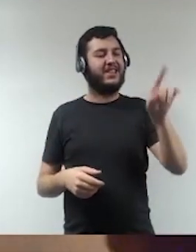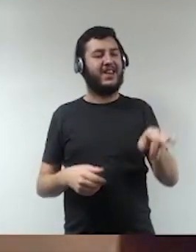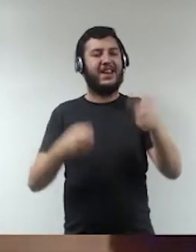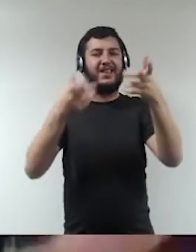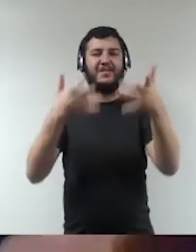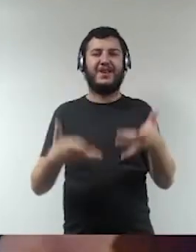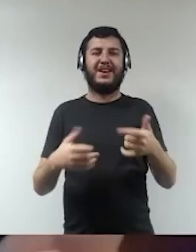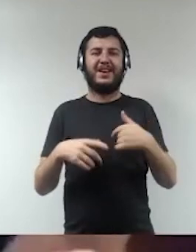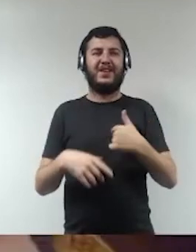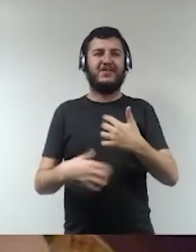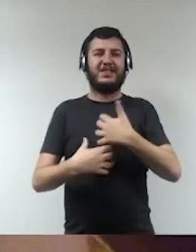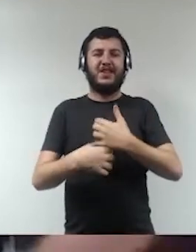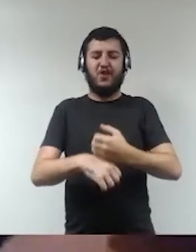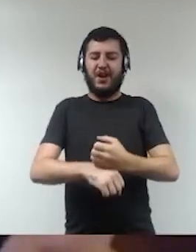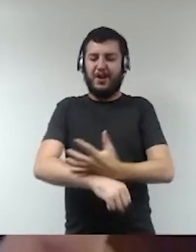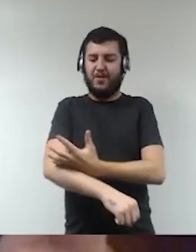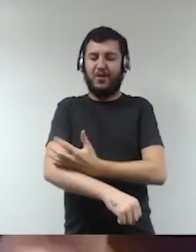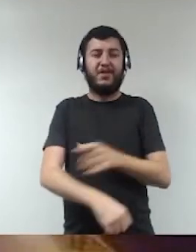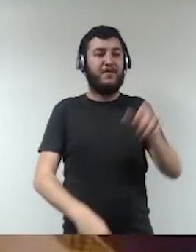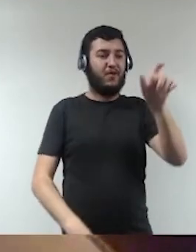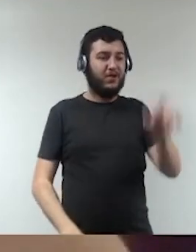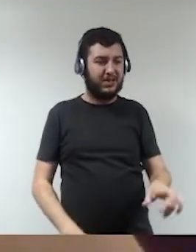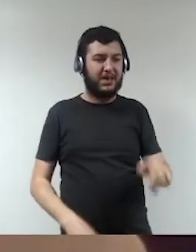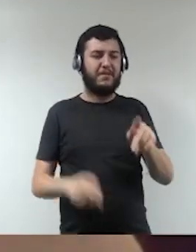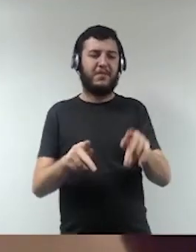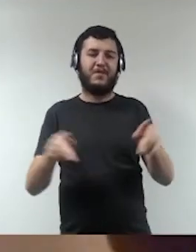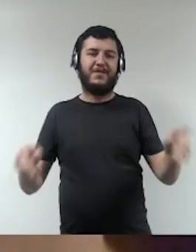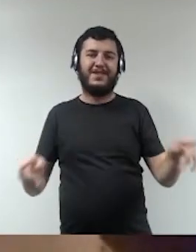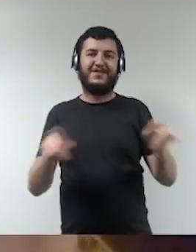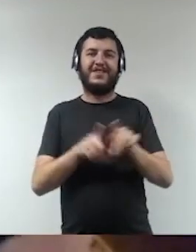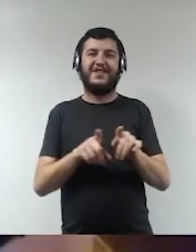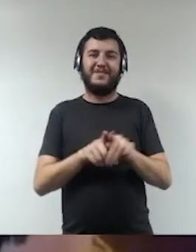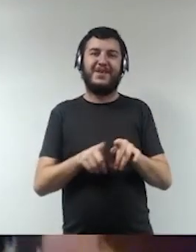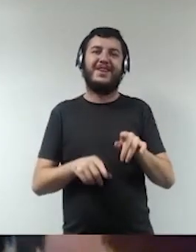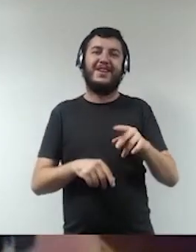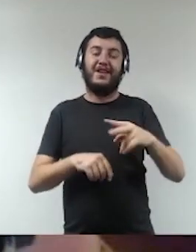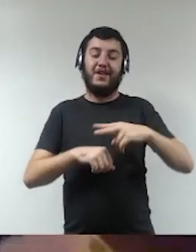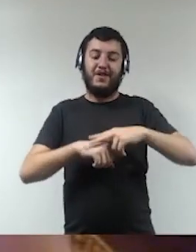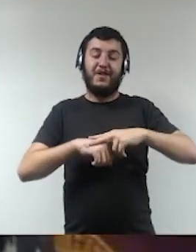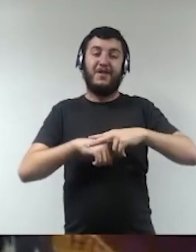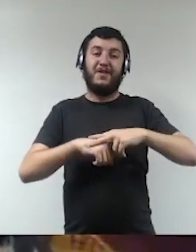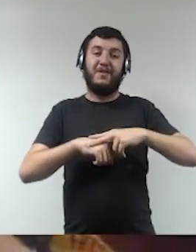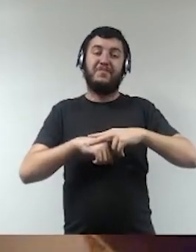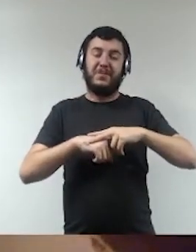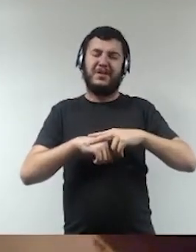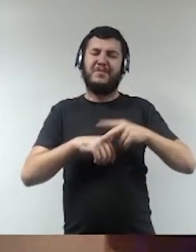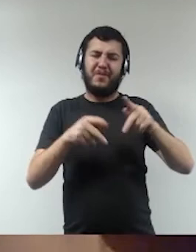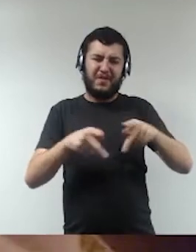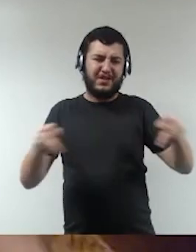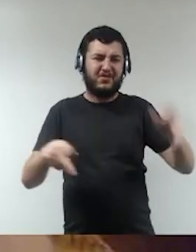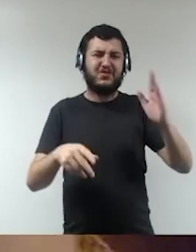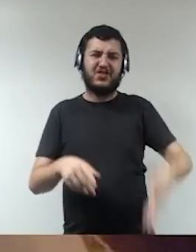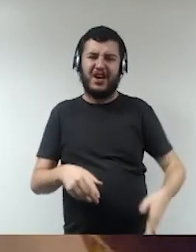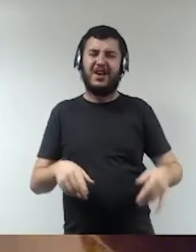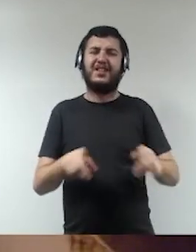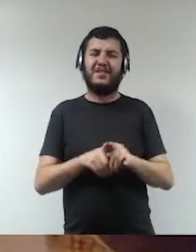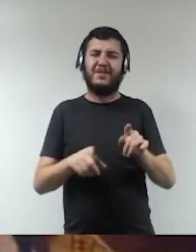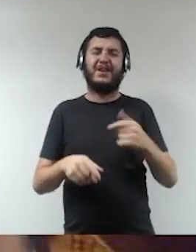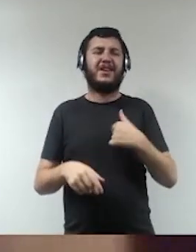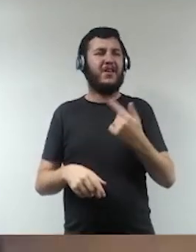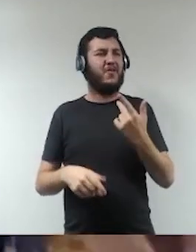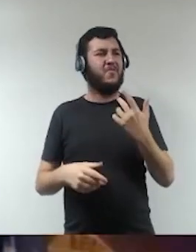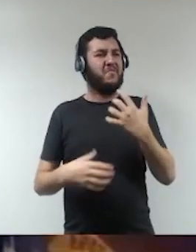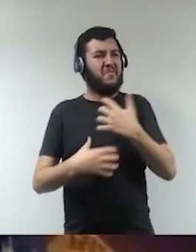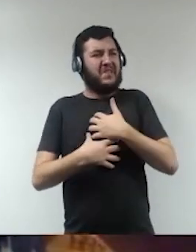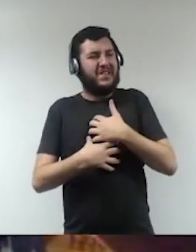sinceramente, porque você como professor, e é professor de vocação, então é muito bonito de te ouvir mesmo falando, a nossa função como